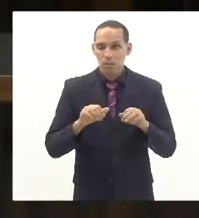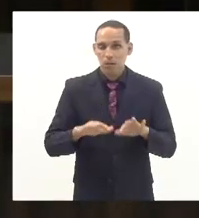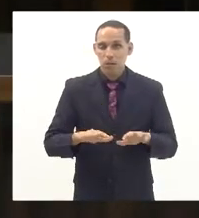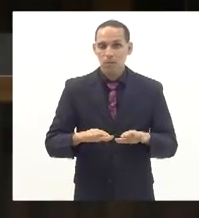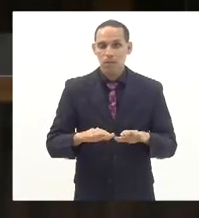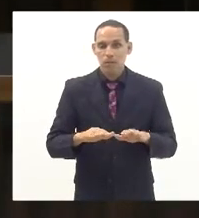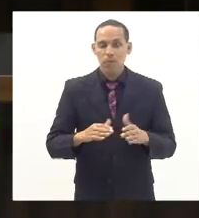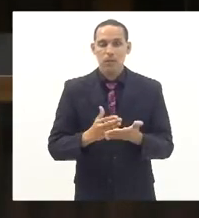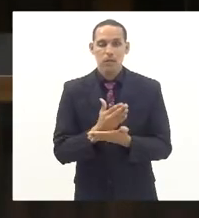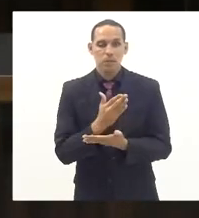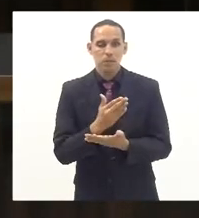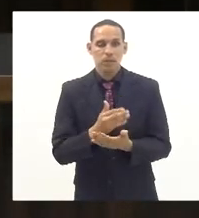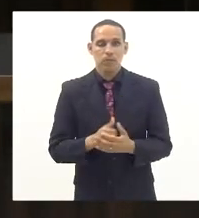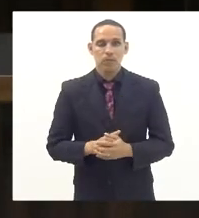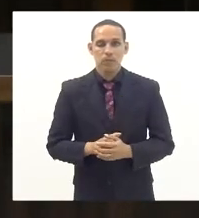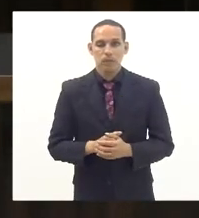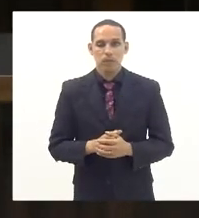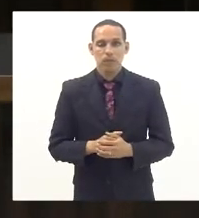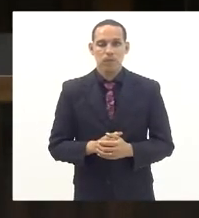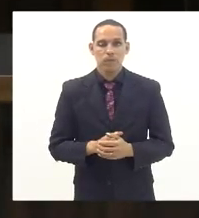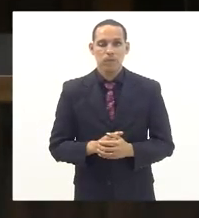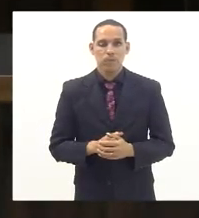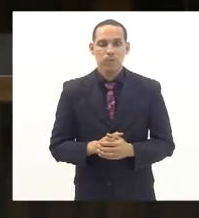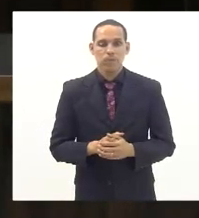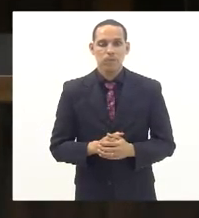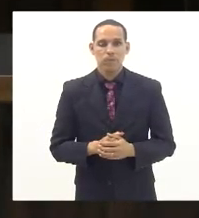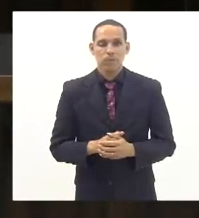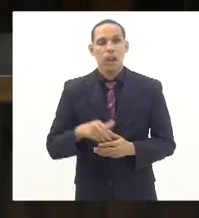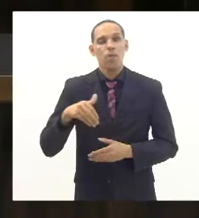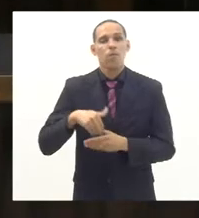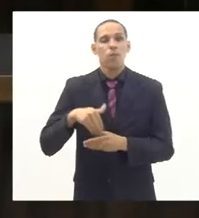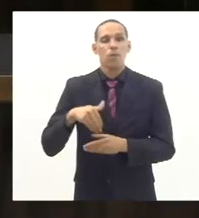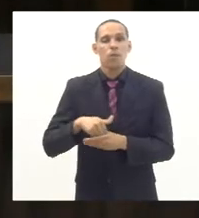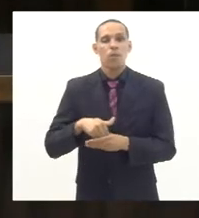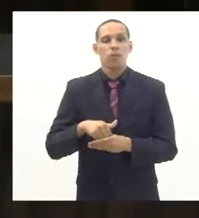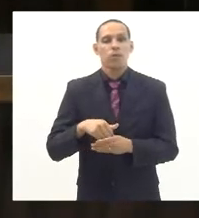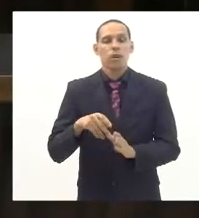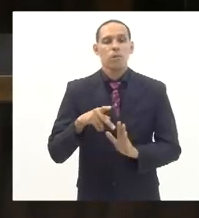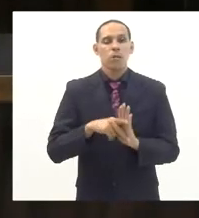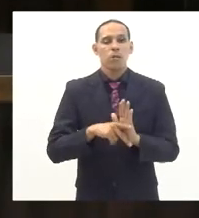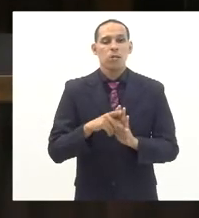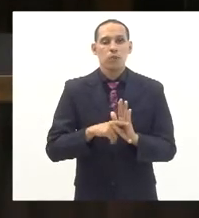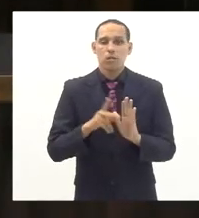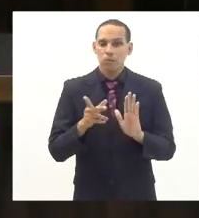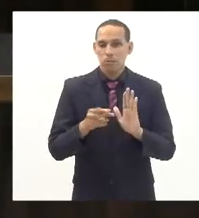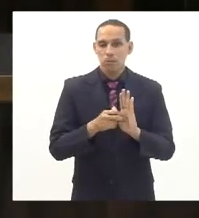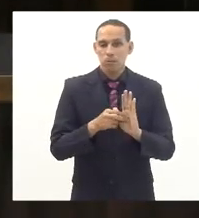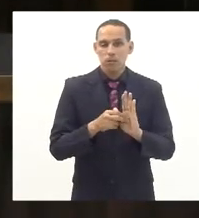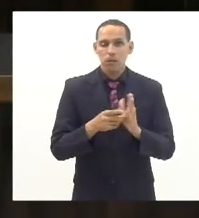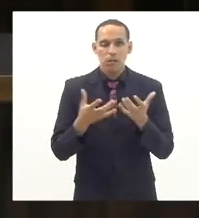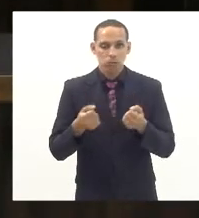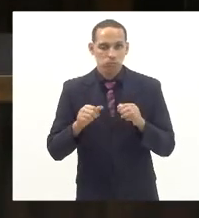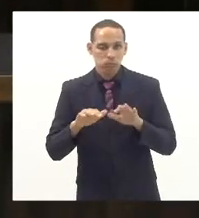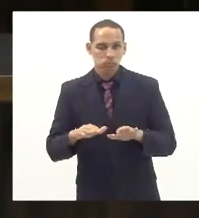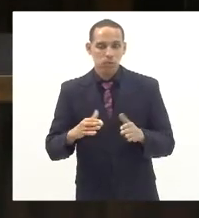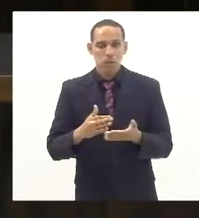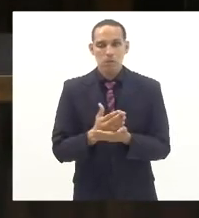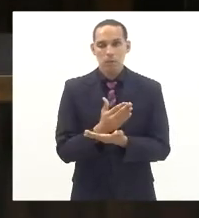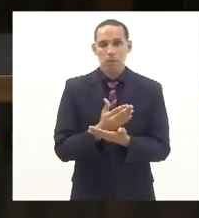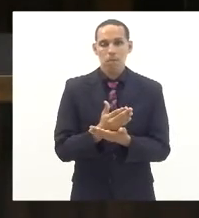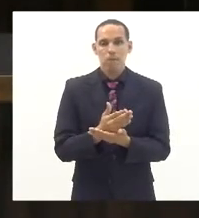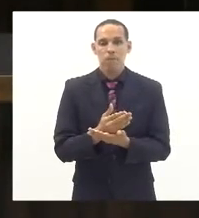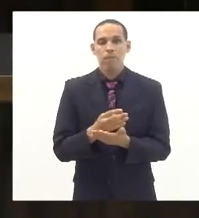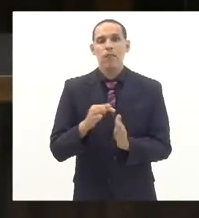que a prova parece como estão a aprovado em votação projeto assim emendados seus que aprovam permaneçam Como estão